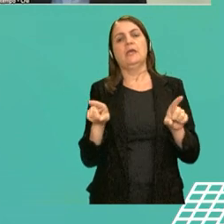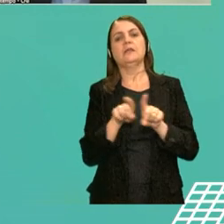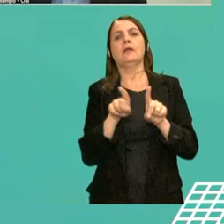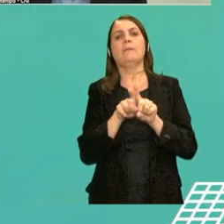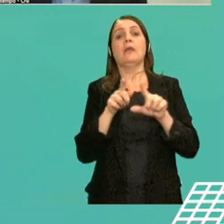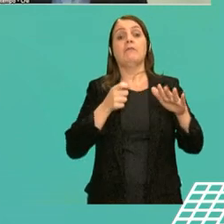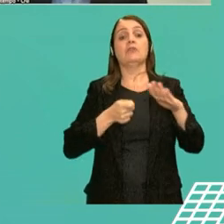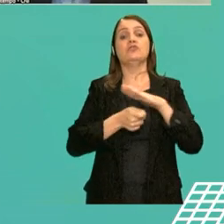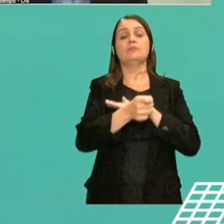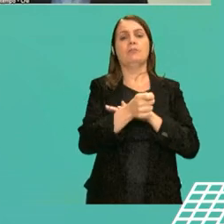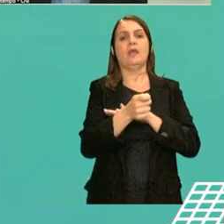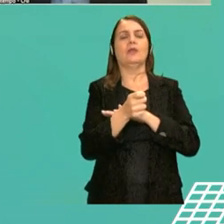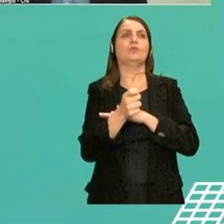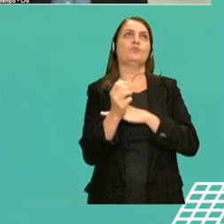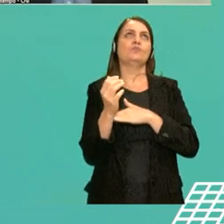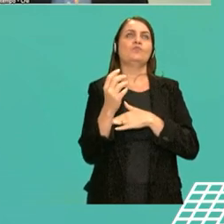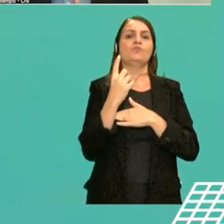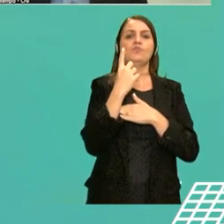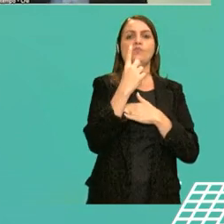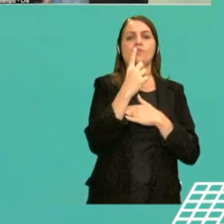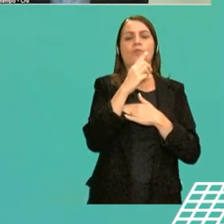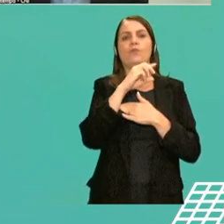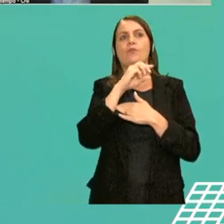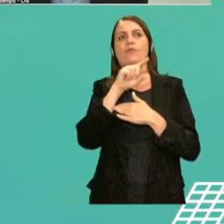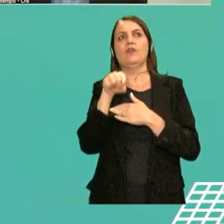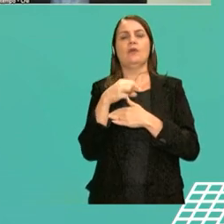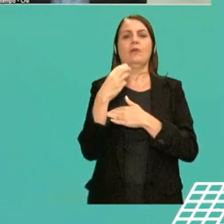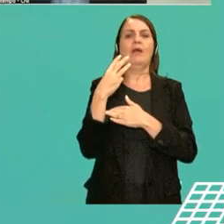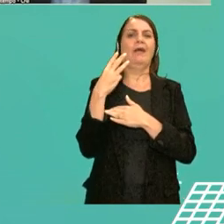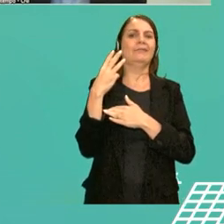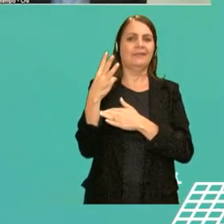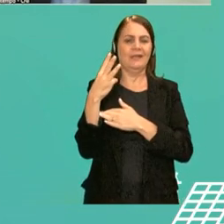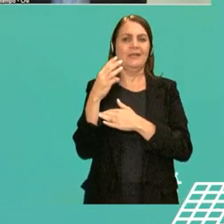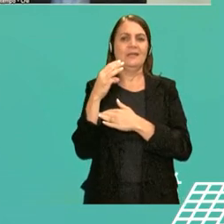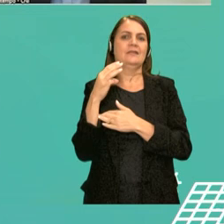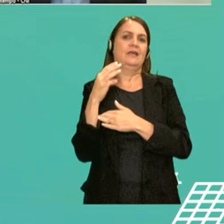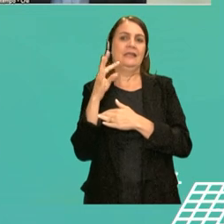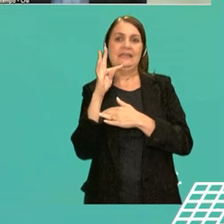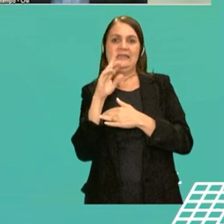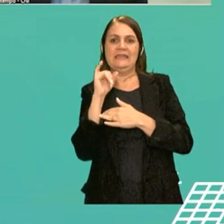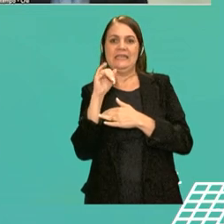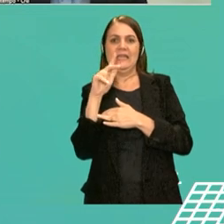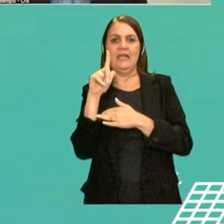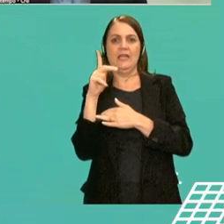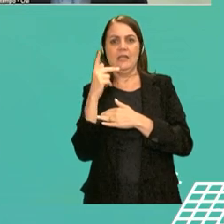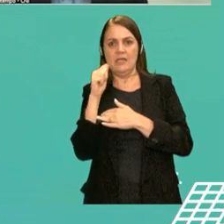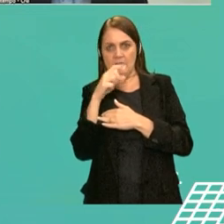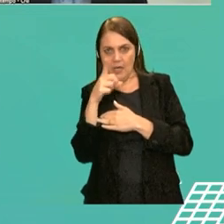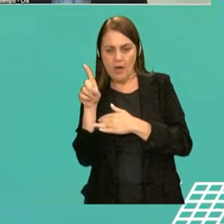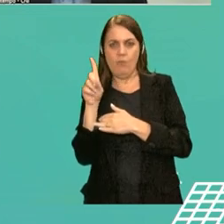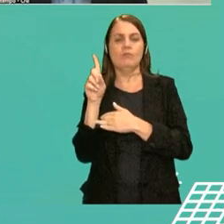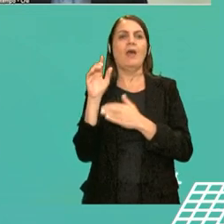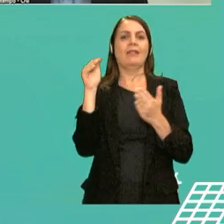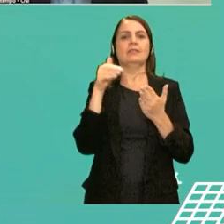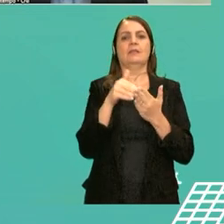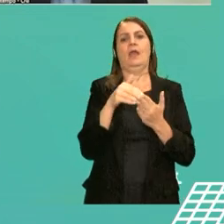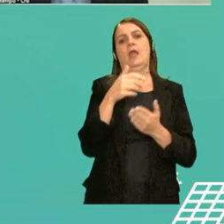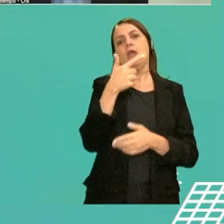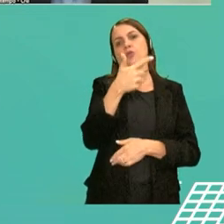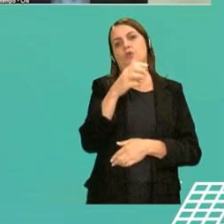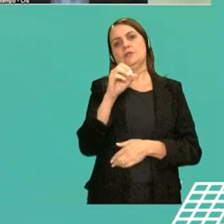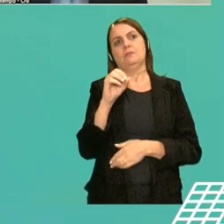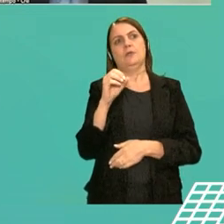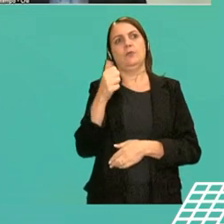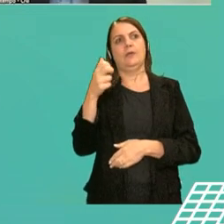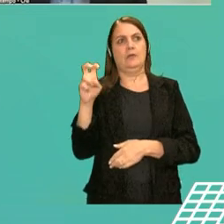até 2030. Passando para a agenda de biocombustíveis, a ideia aqui é fortalecer o RenovaBio,